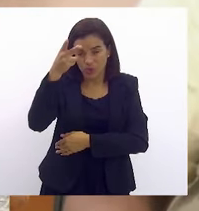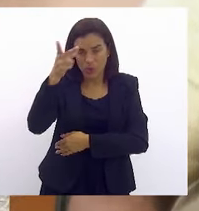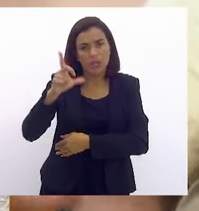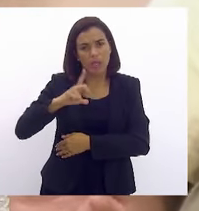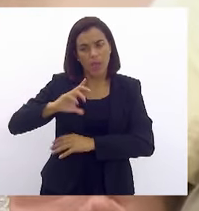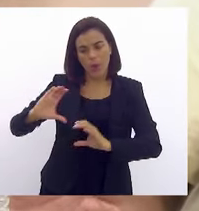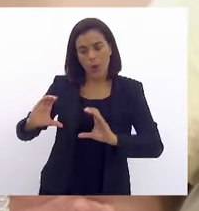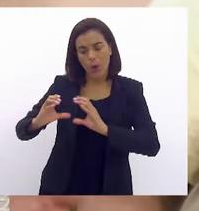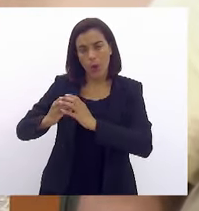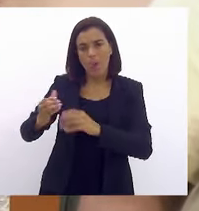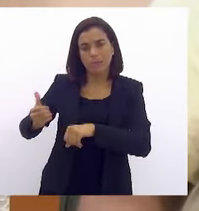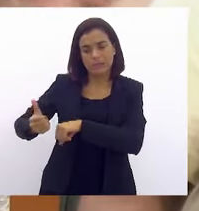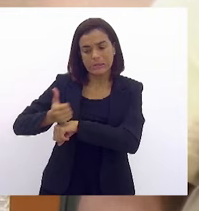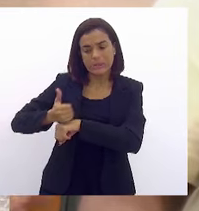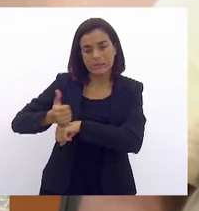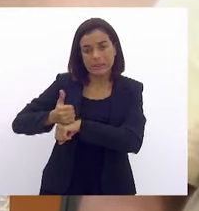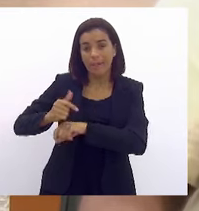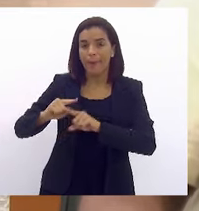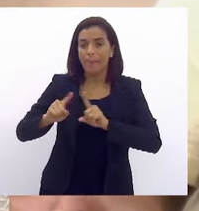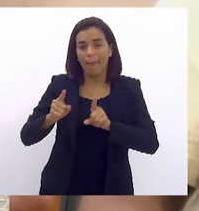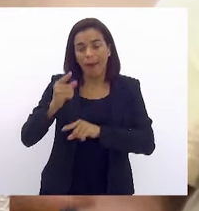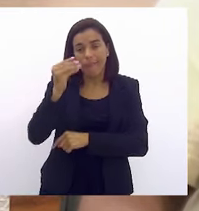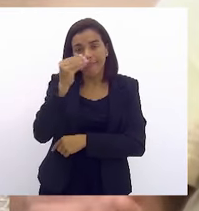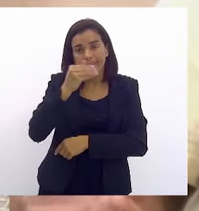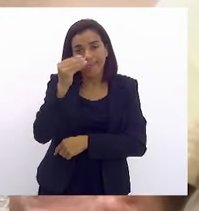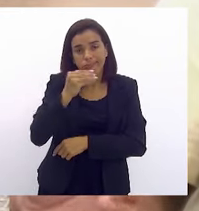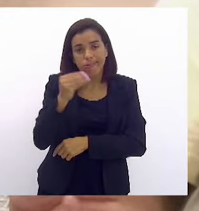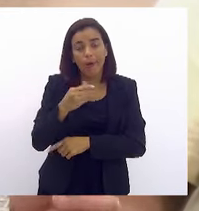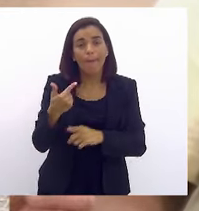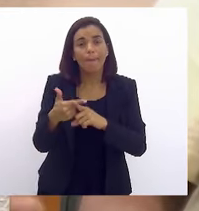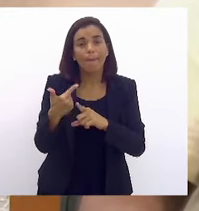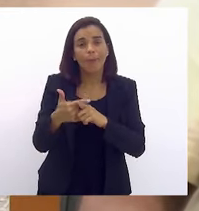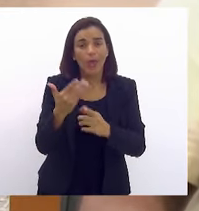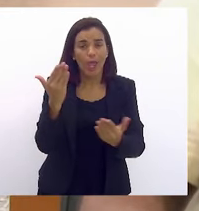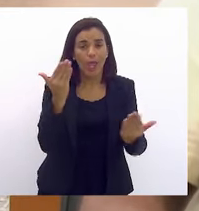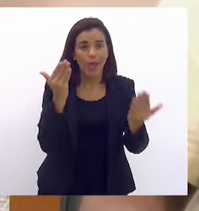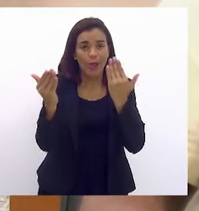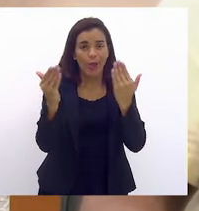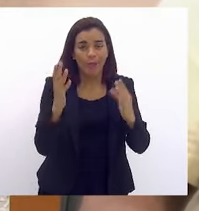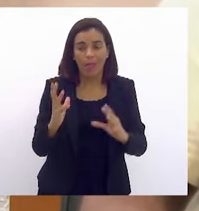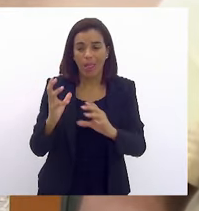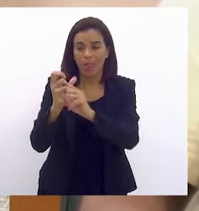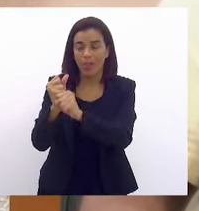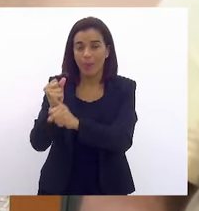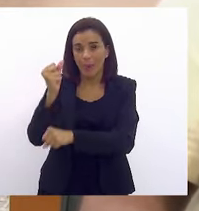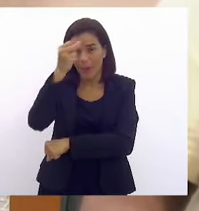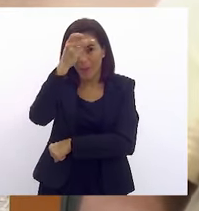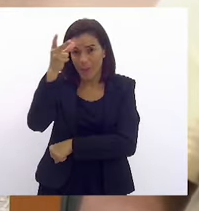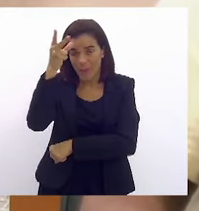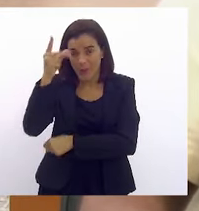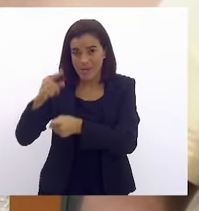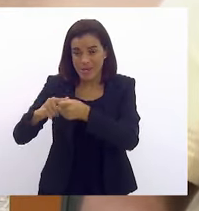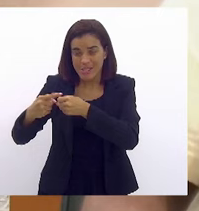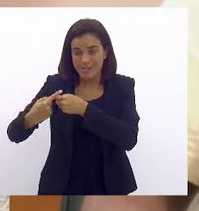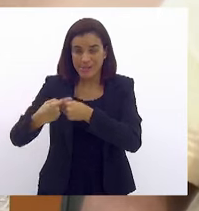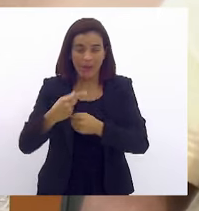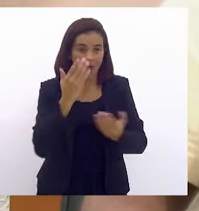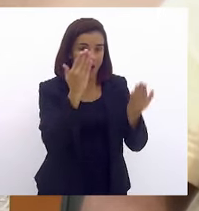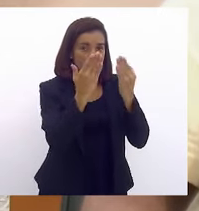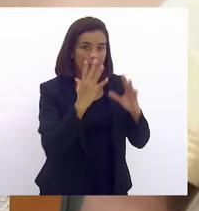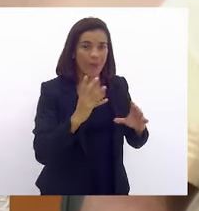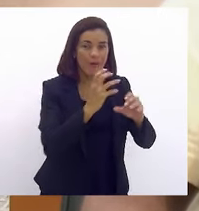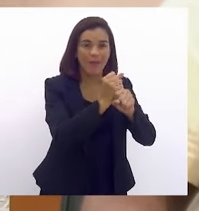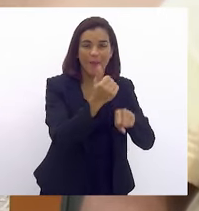mas deficitária em termos de número, de quantitativo de profissionais. Então, o convênio vem no sentido de